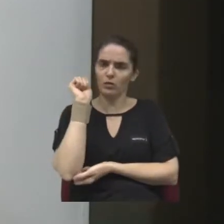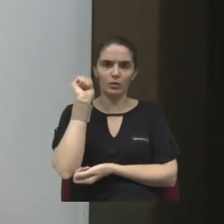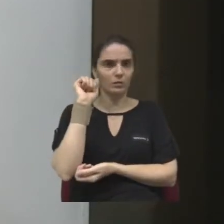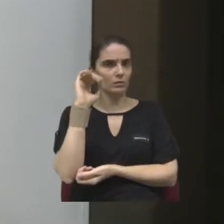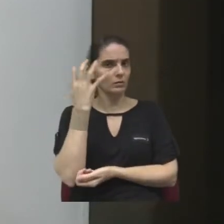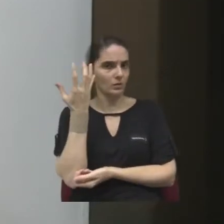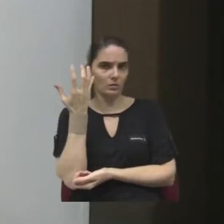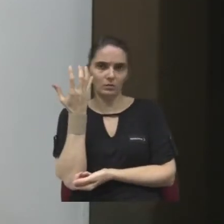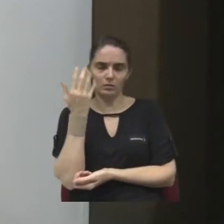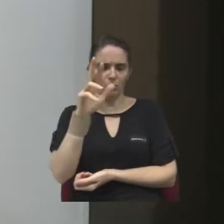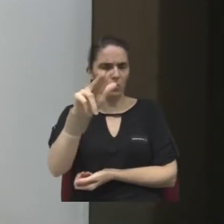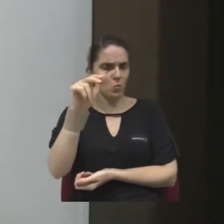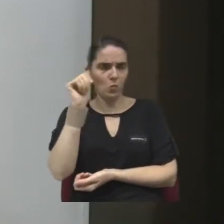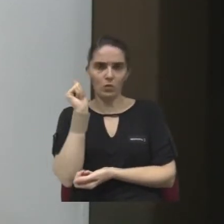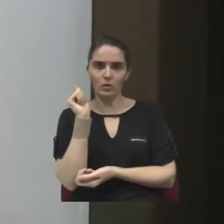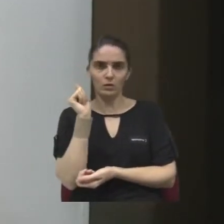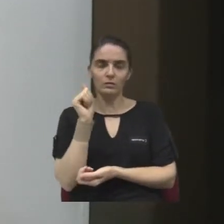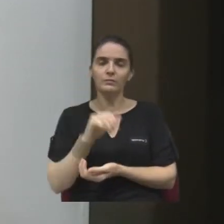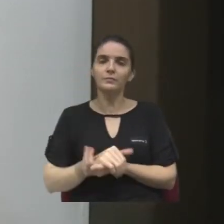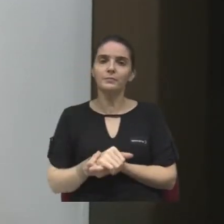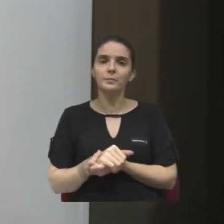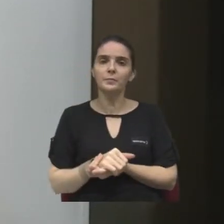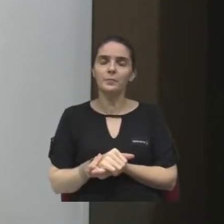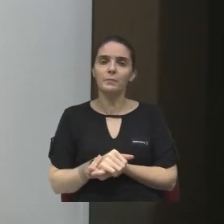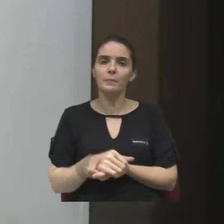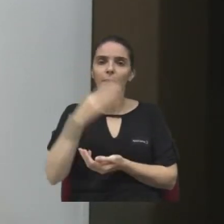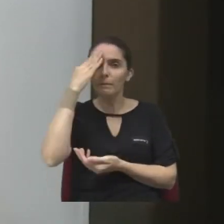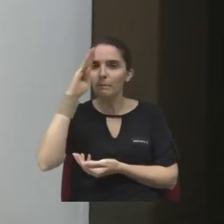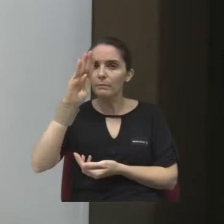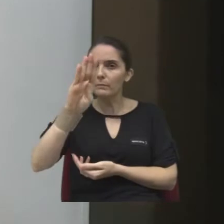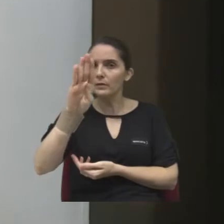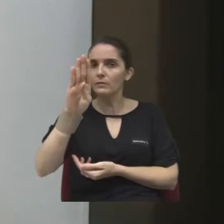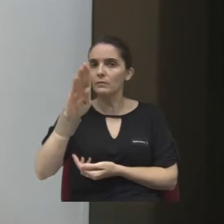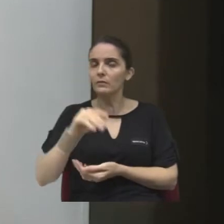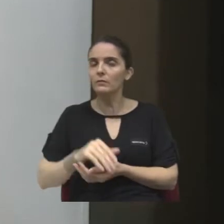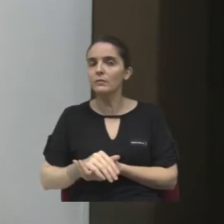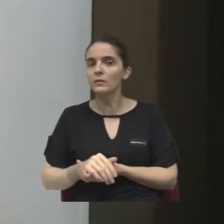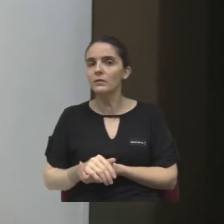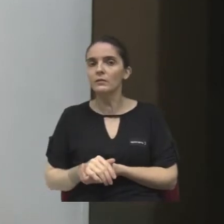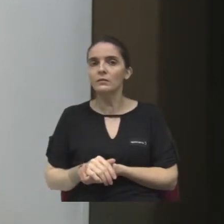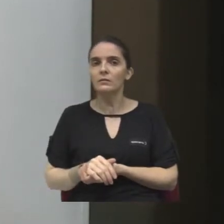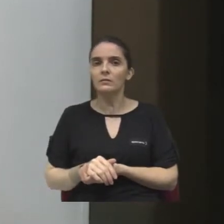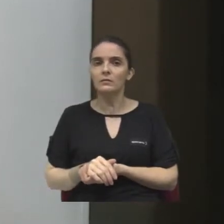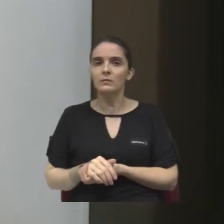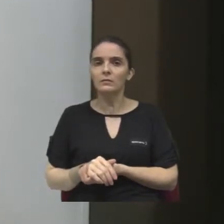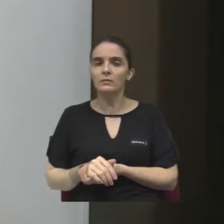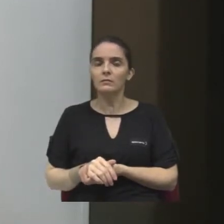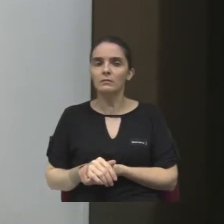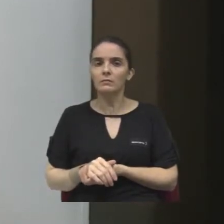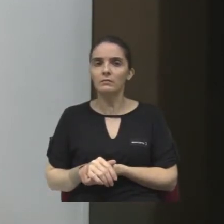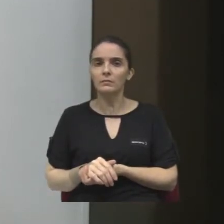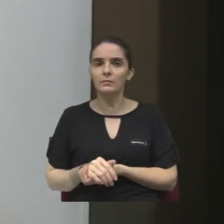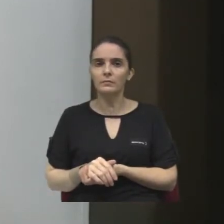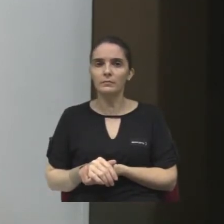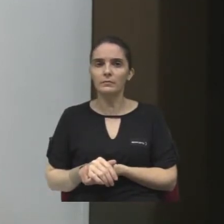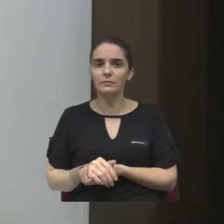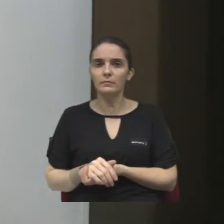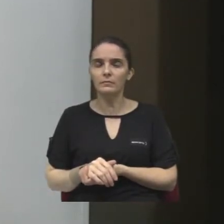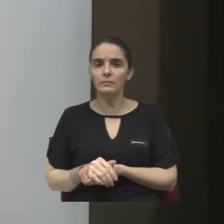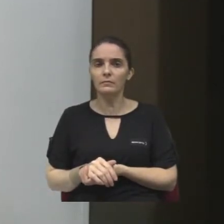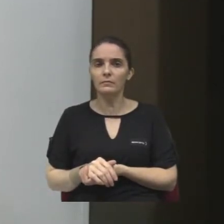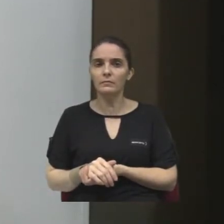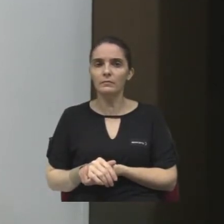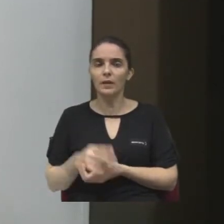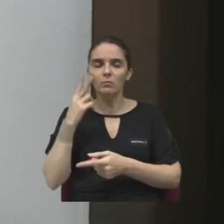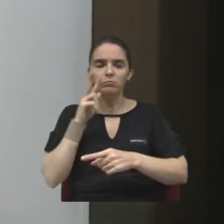zoológico. E, principalmente, o grande trabalho que o zoológico faz, e a sua